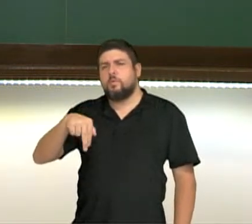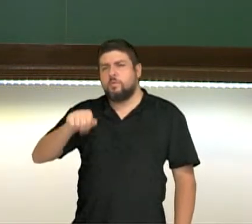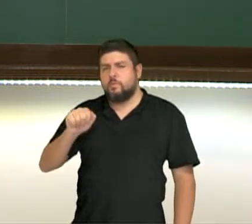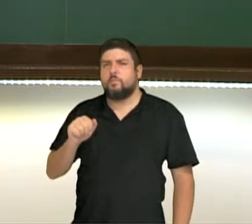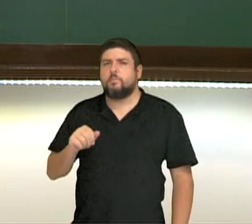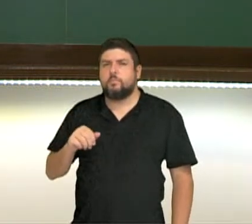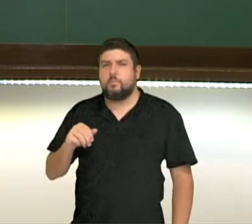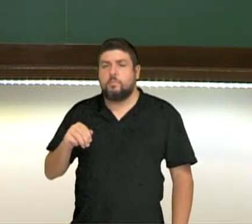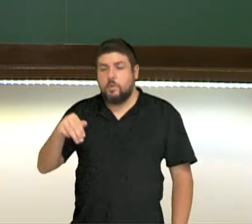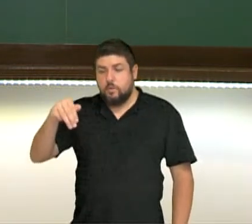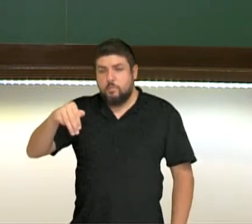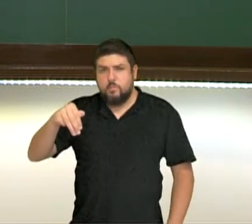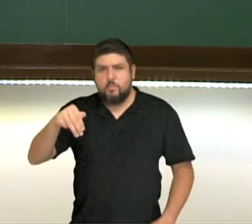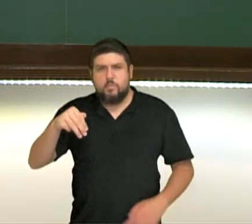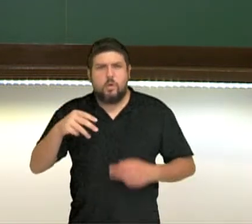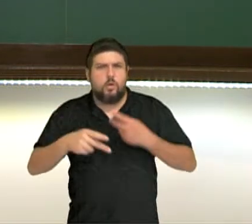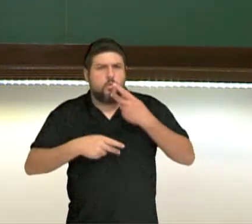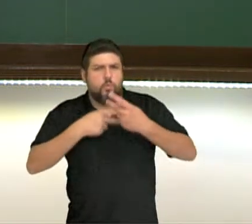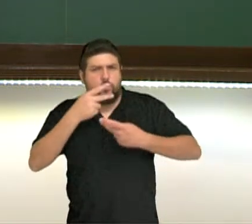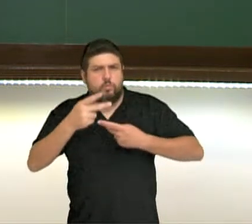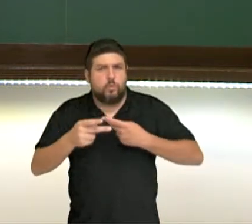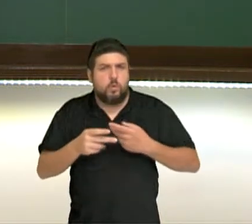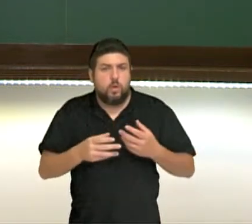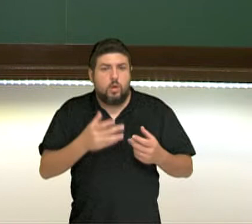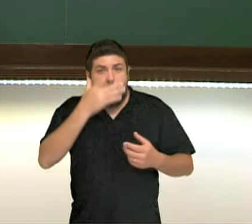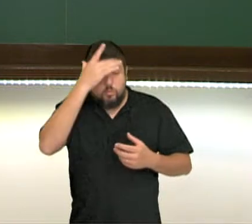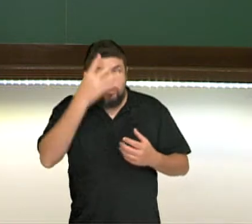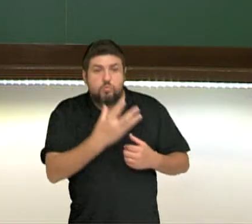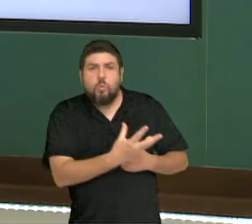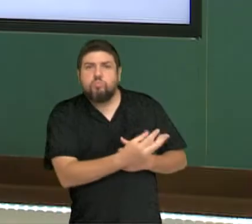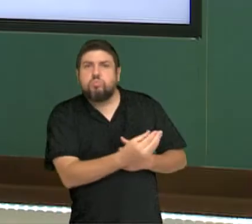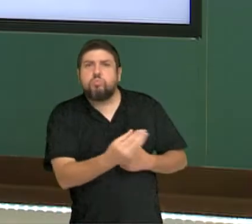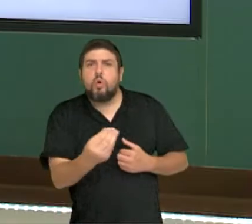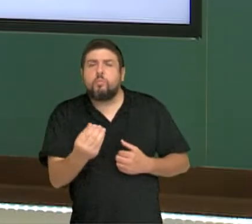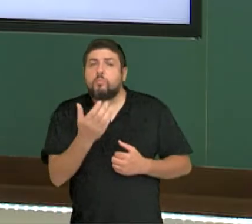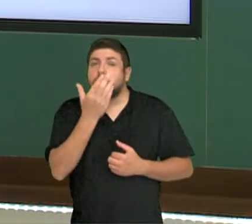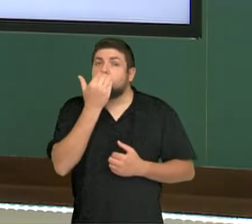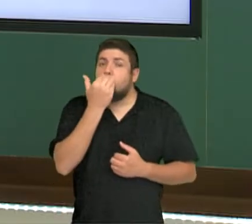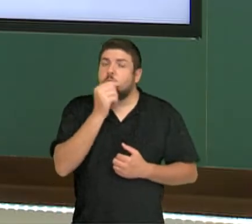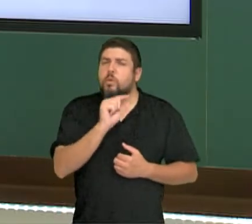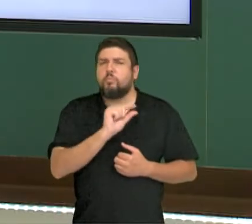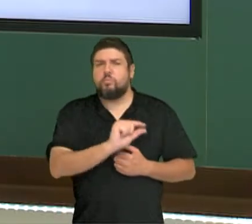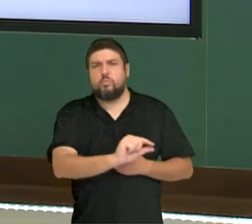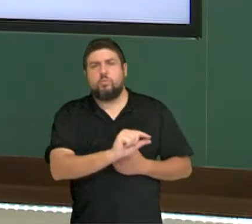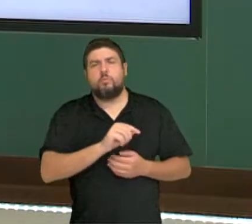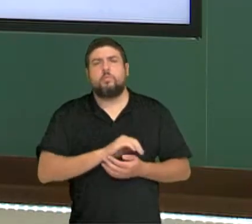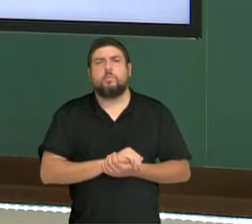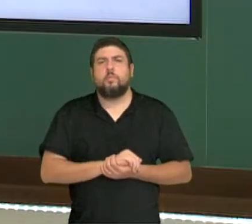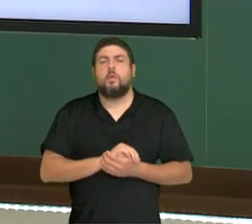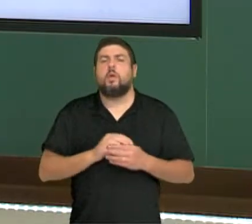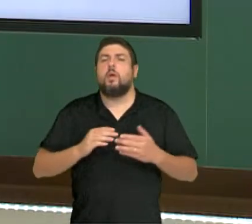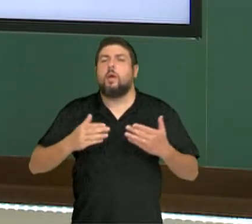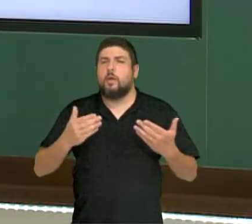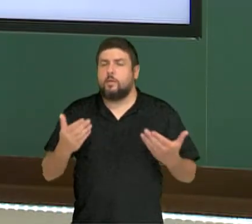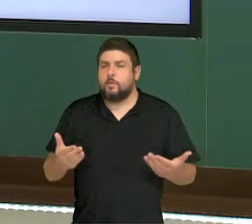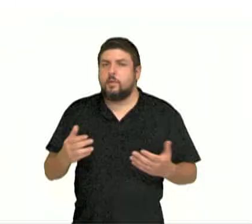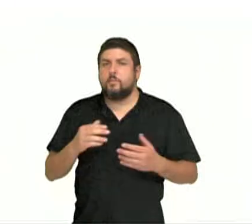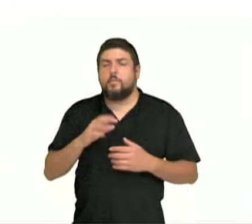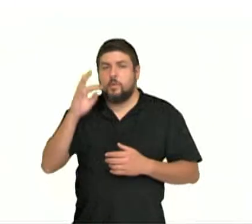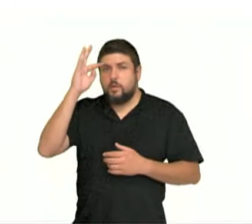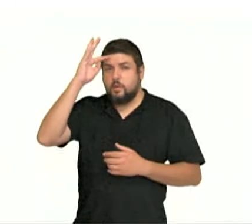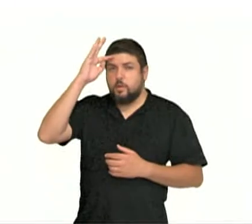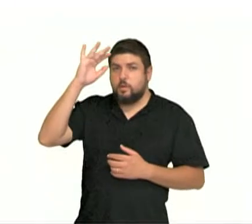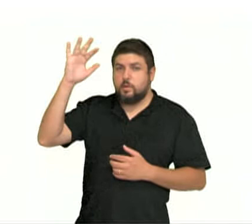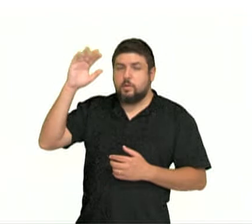muita gente para pouca comida tá então a teoria mal ecomalthusiana desculpa ela